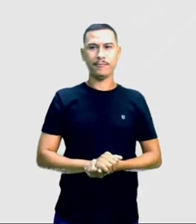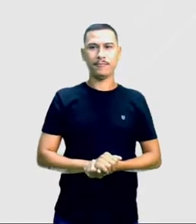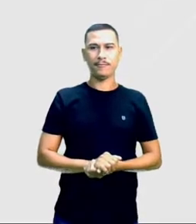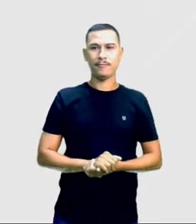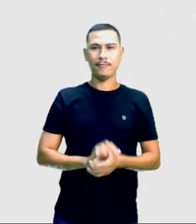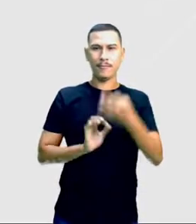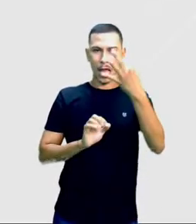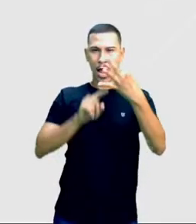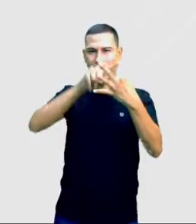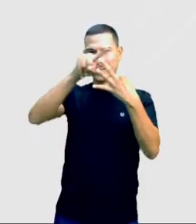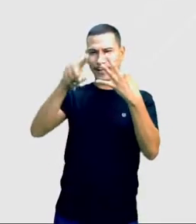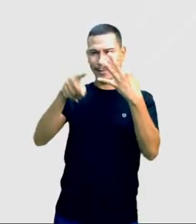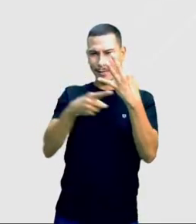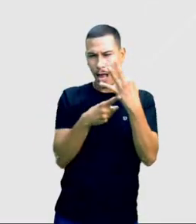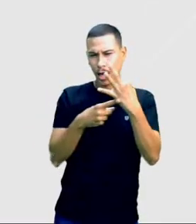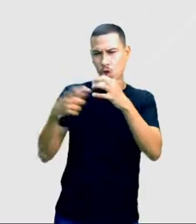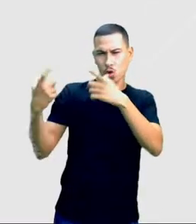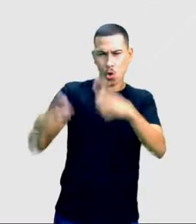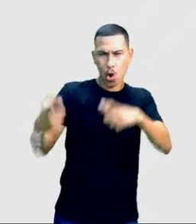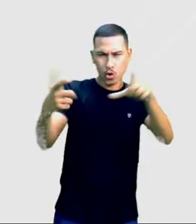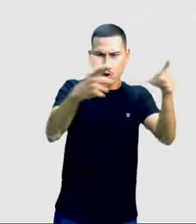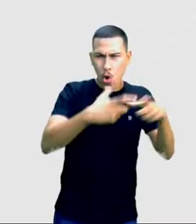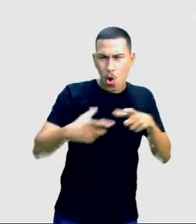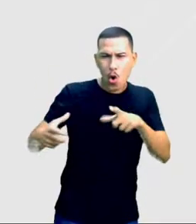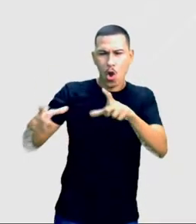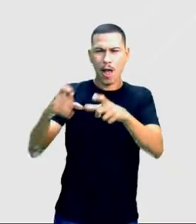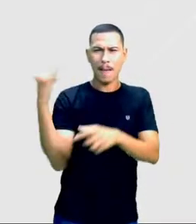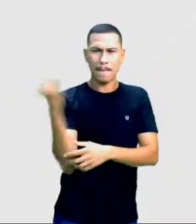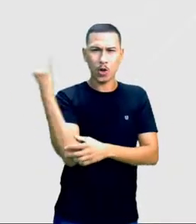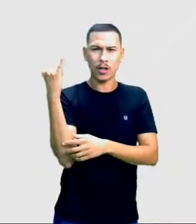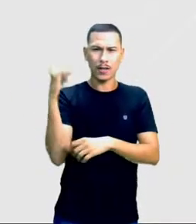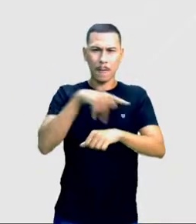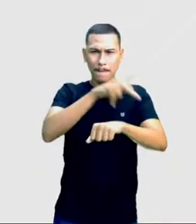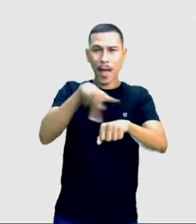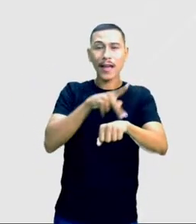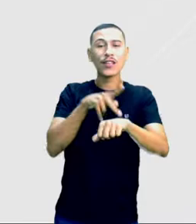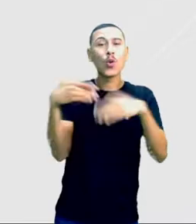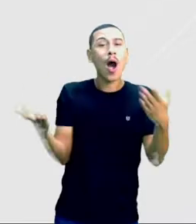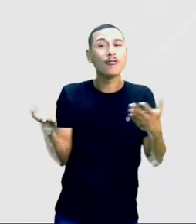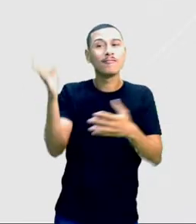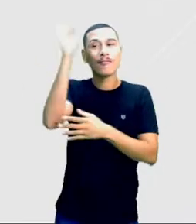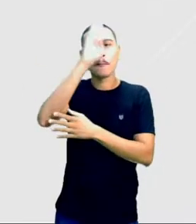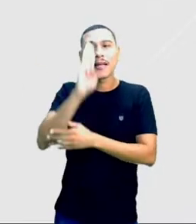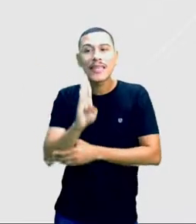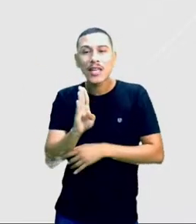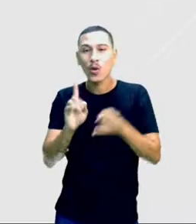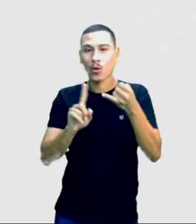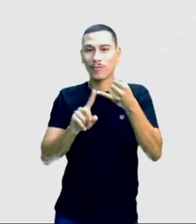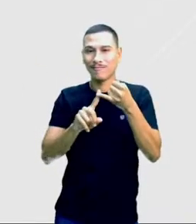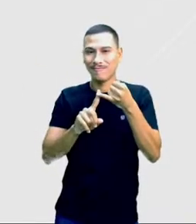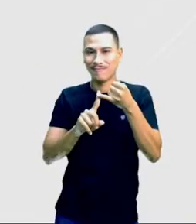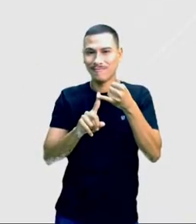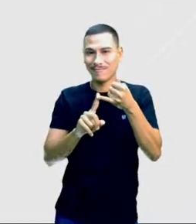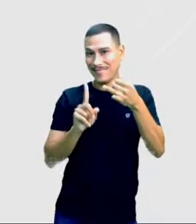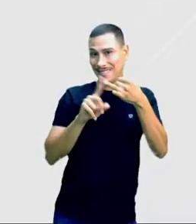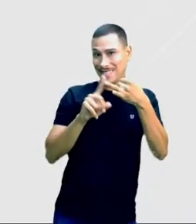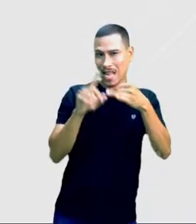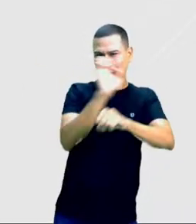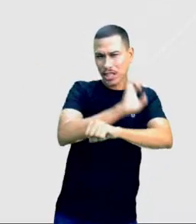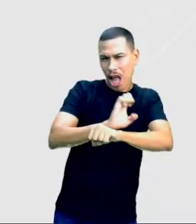São três esferas bem importantes, que são o nosso país. Qual é o nosso país? O Brasil. Qual é o nosso